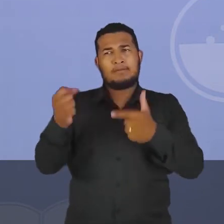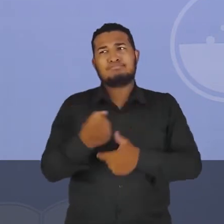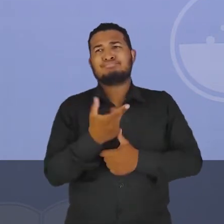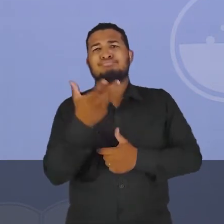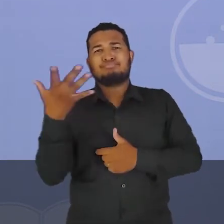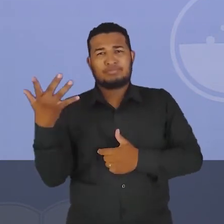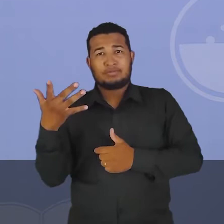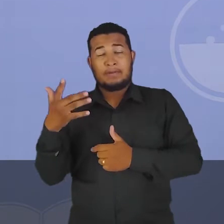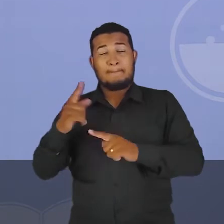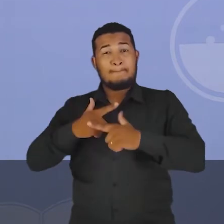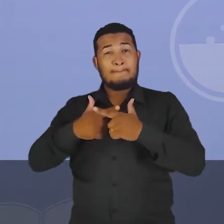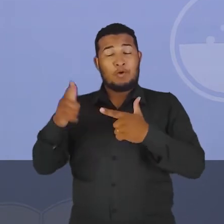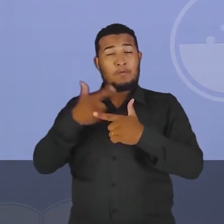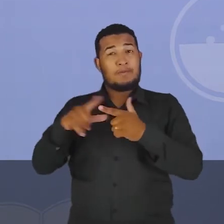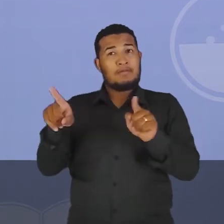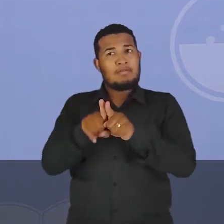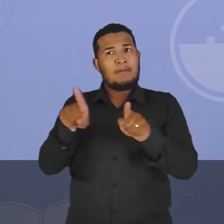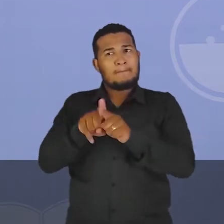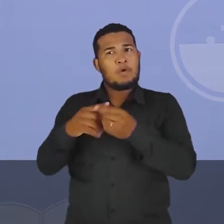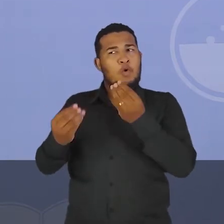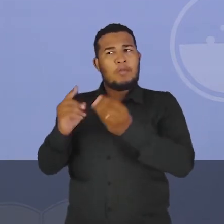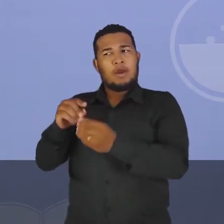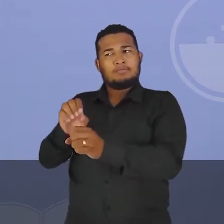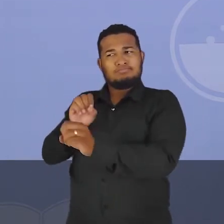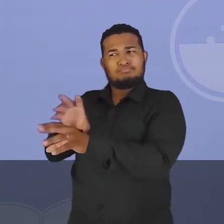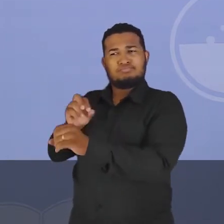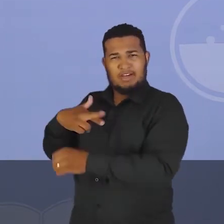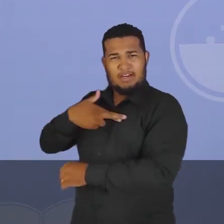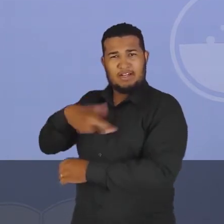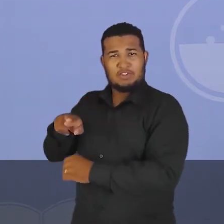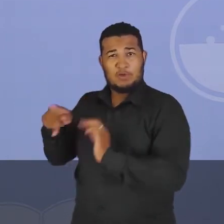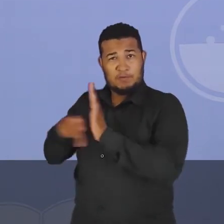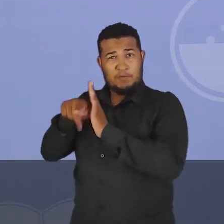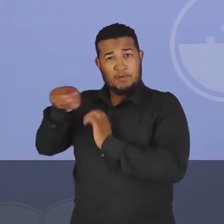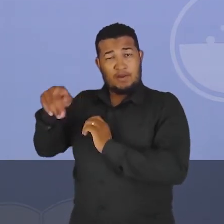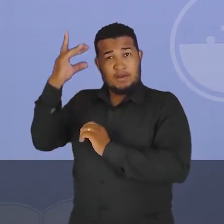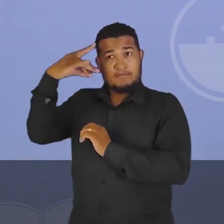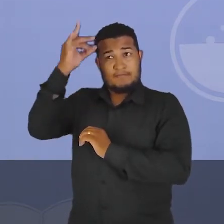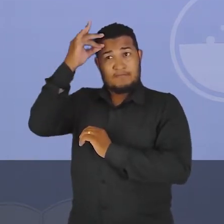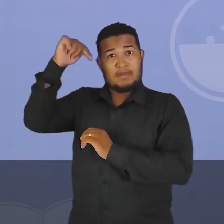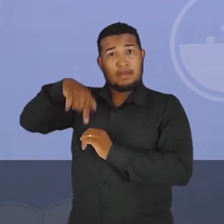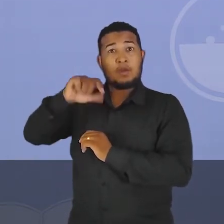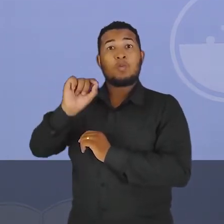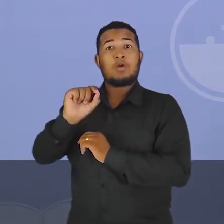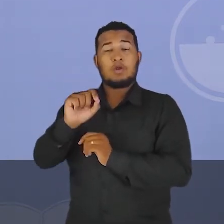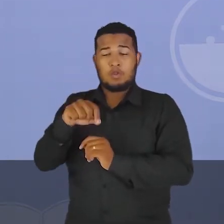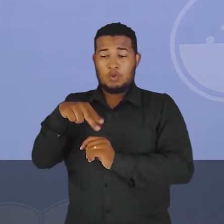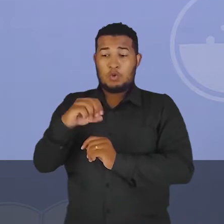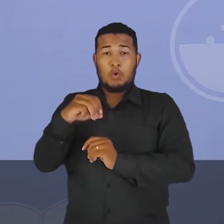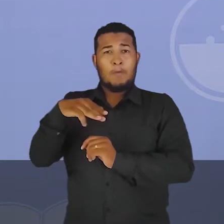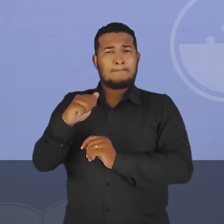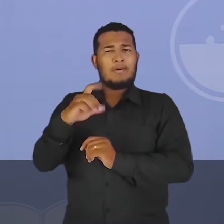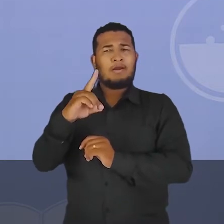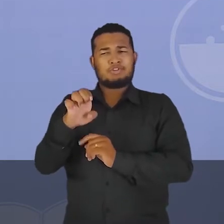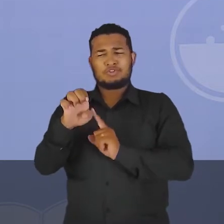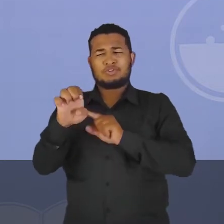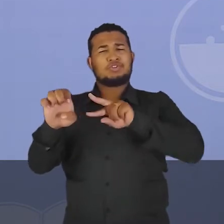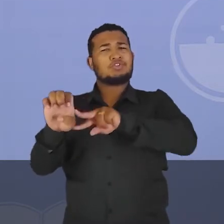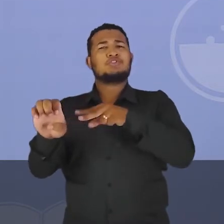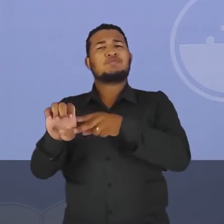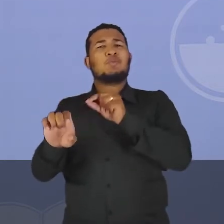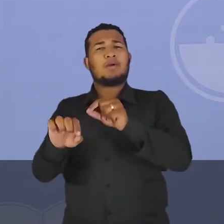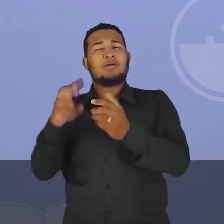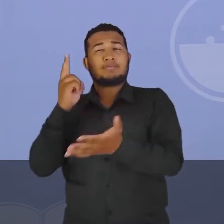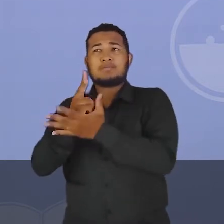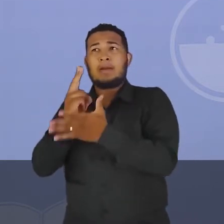um dos problemas na catequização dos índios, dos jesuítas capixabas, era o nomadismo, né? Muitos índios eram nômades, então você